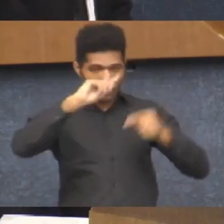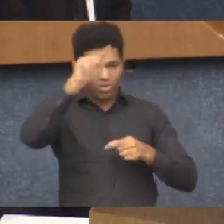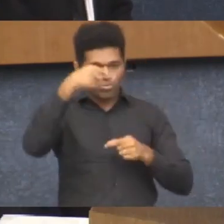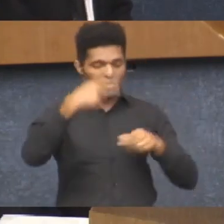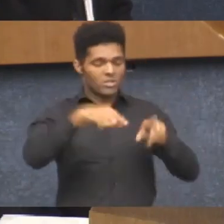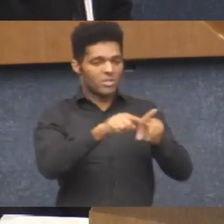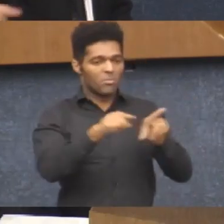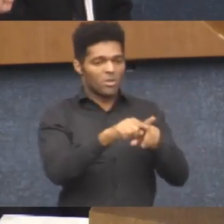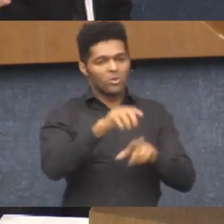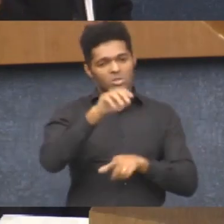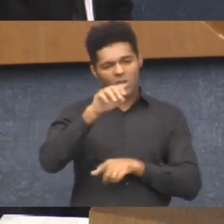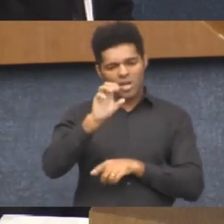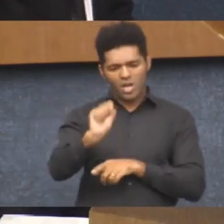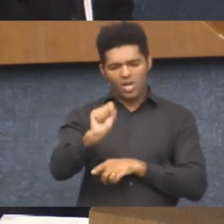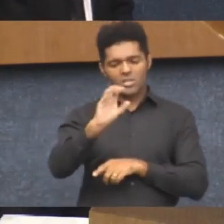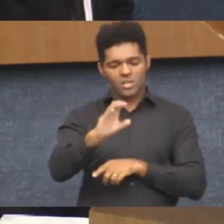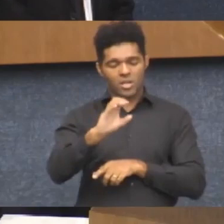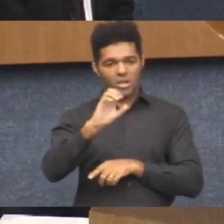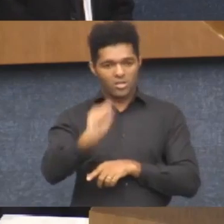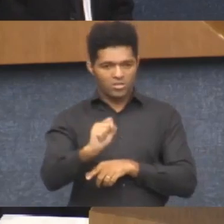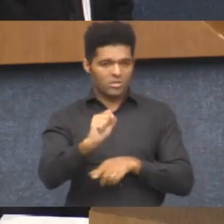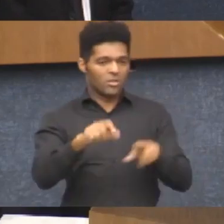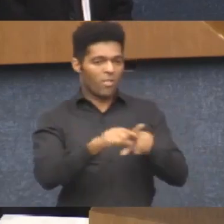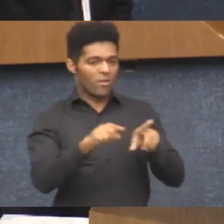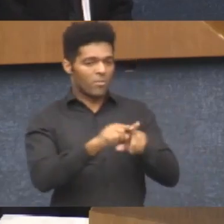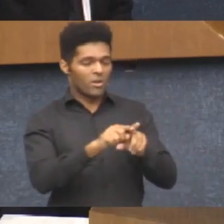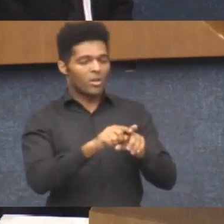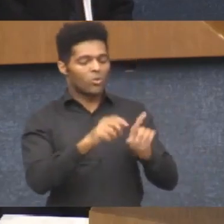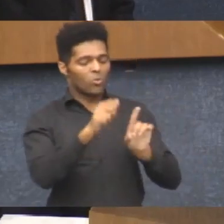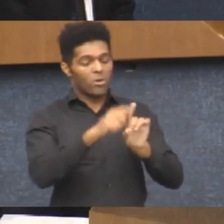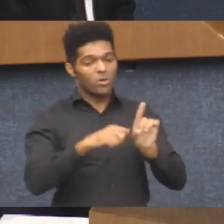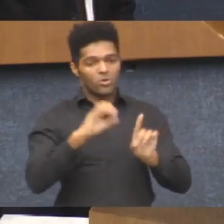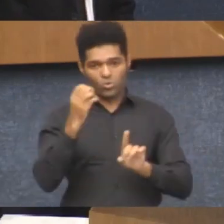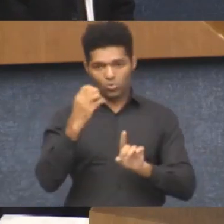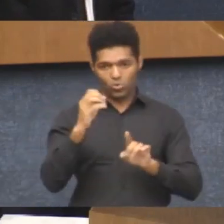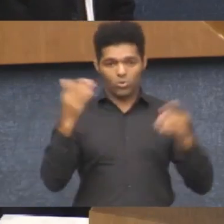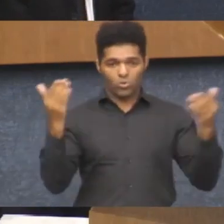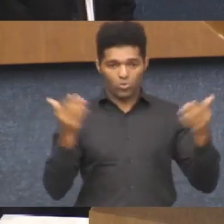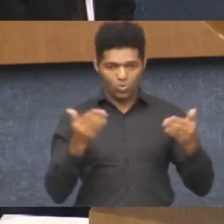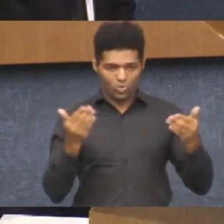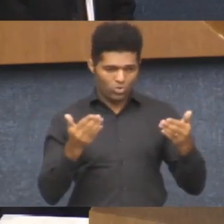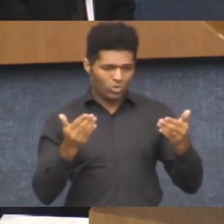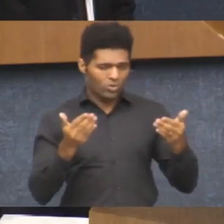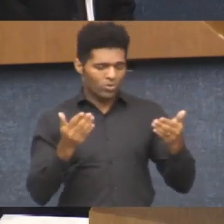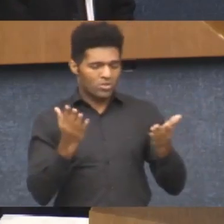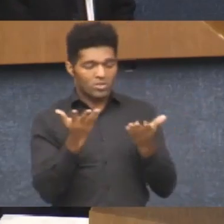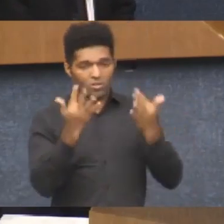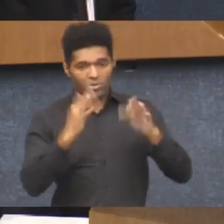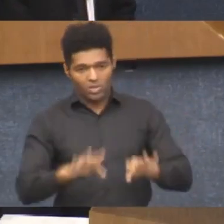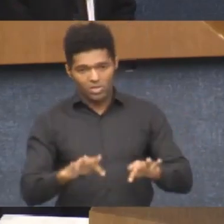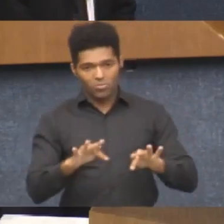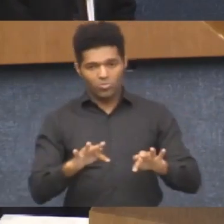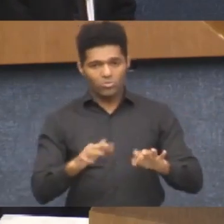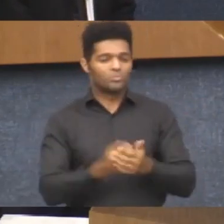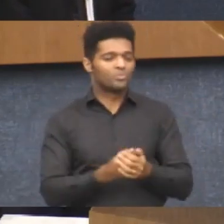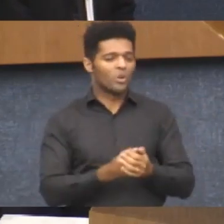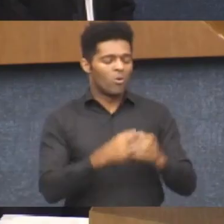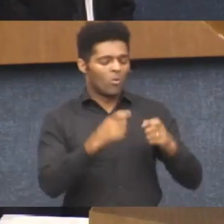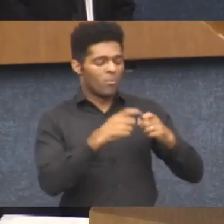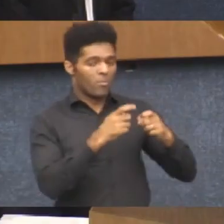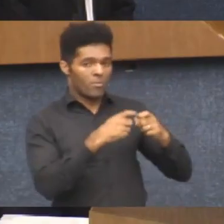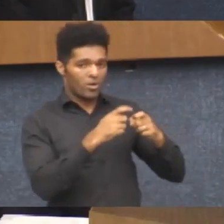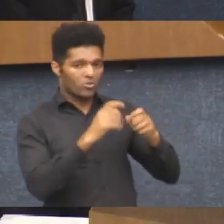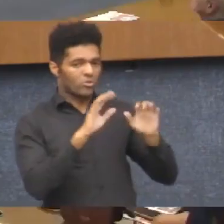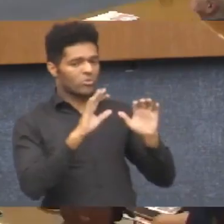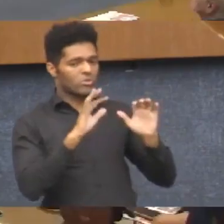E hoje a gente encerra, então, merecidamente, com as médicas e os médicos de família. Esse é o nosso espírito de lutar e